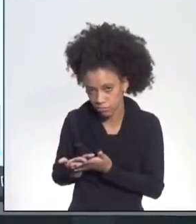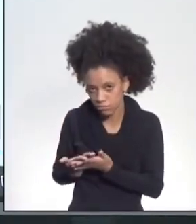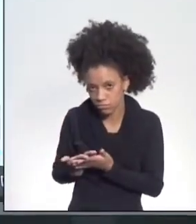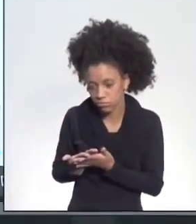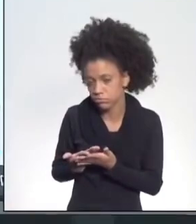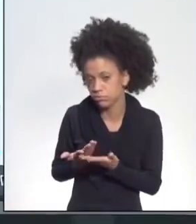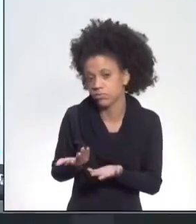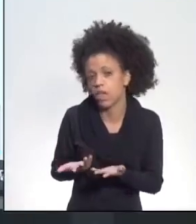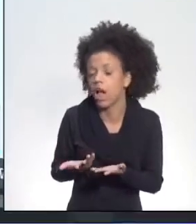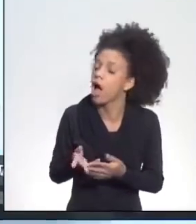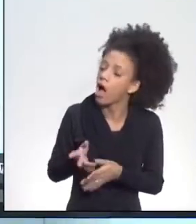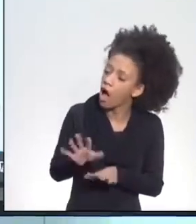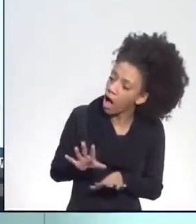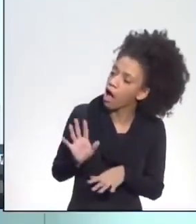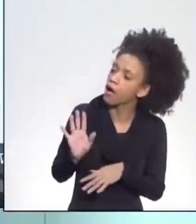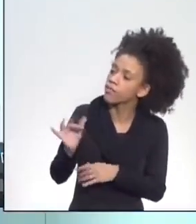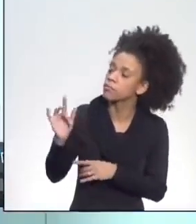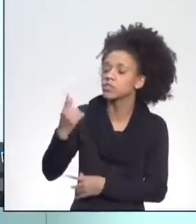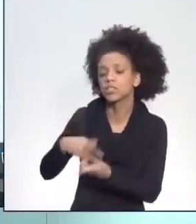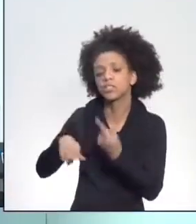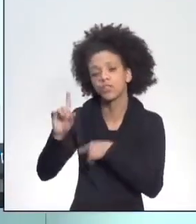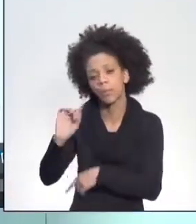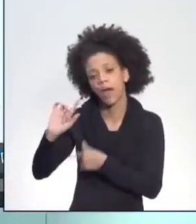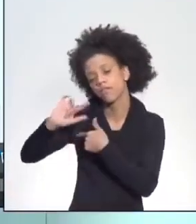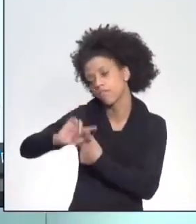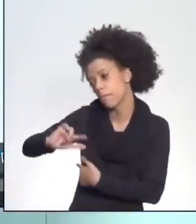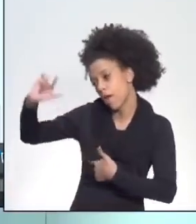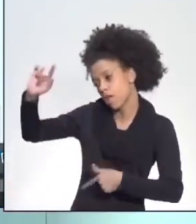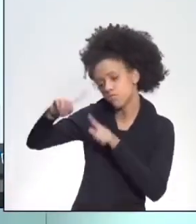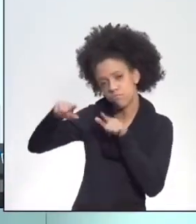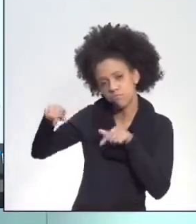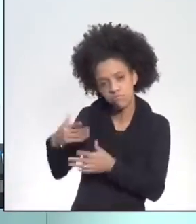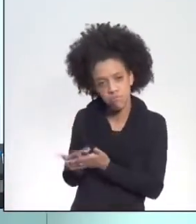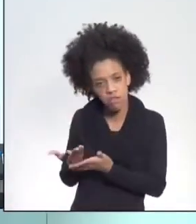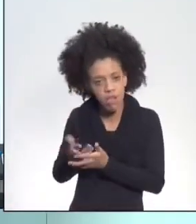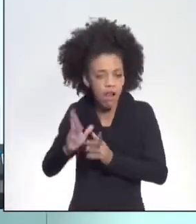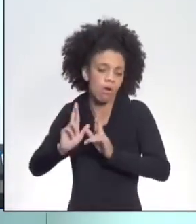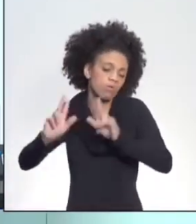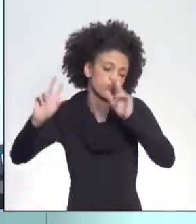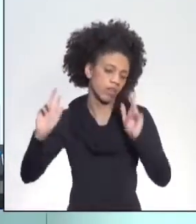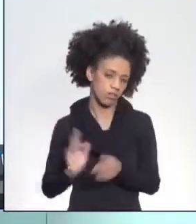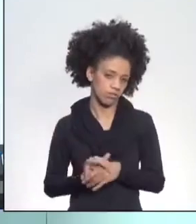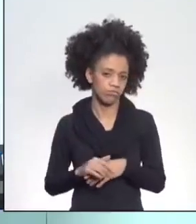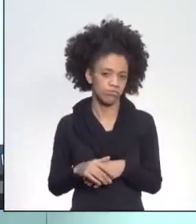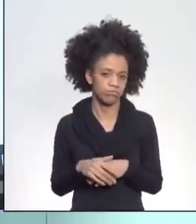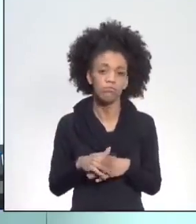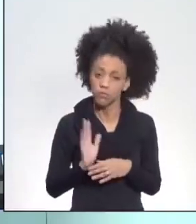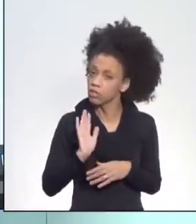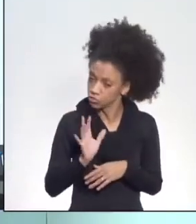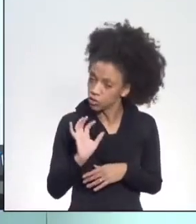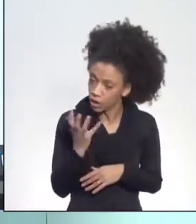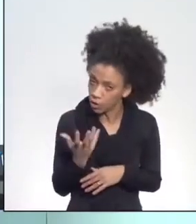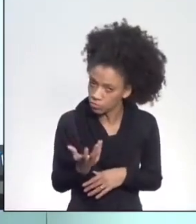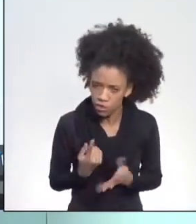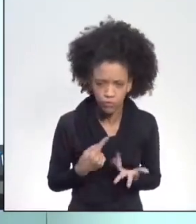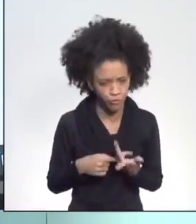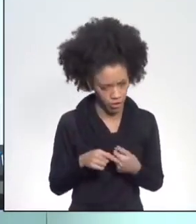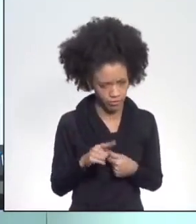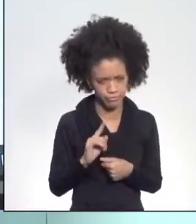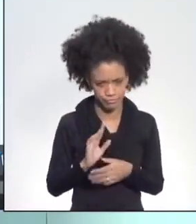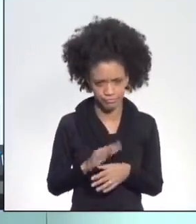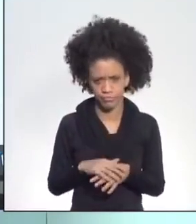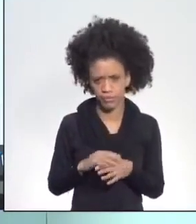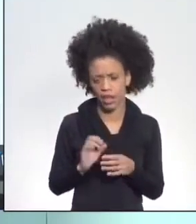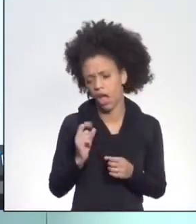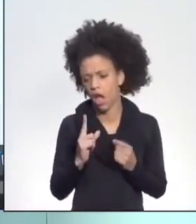e, poxa, vamos transformar essa parede da sala numa coisa diferente. Tá? Já aconteceu várias vezes, né? Em